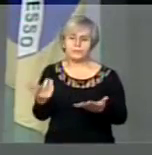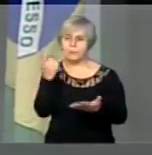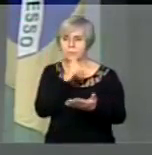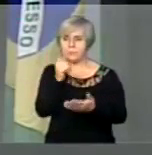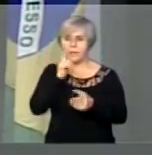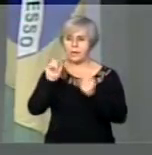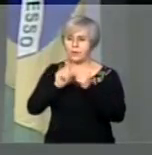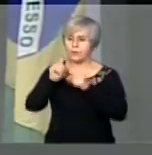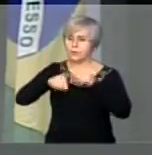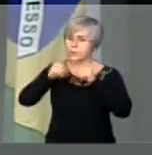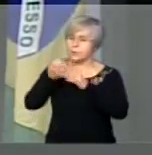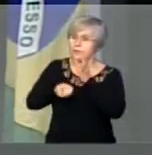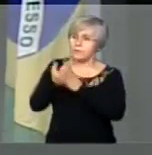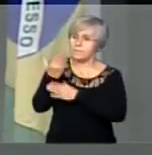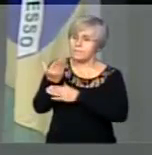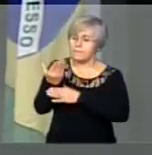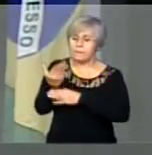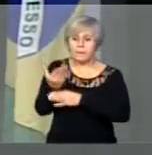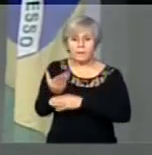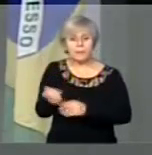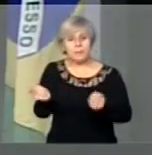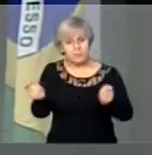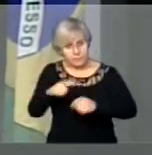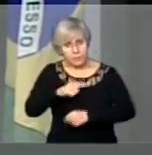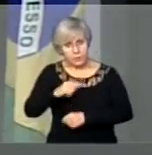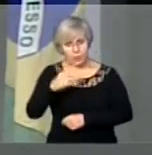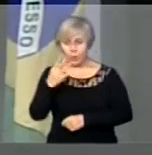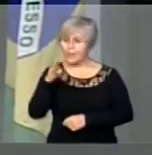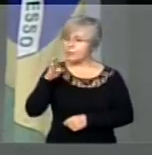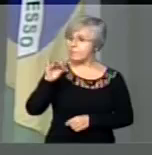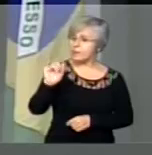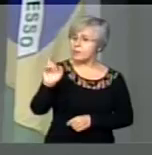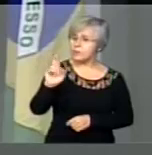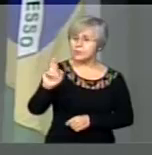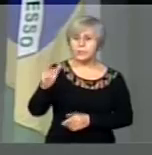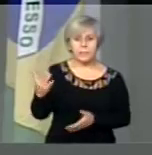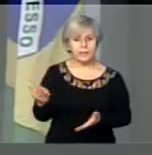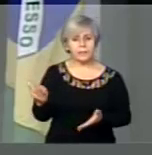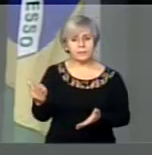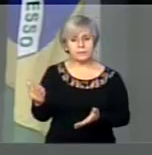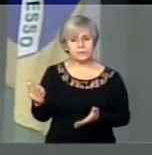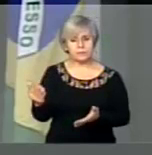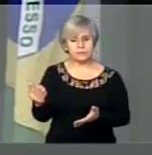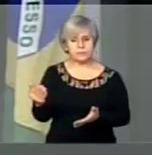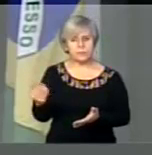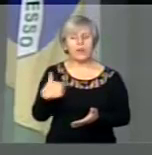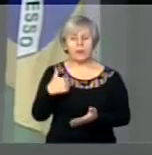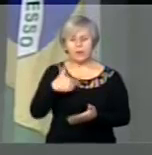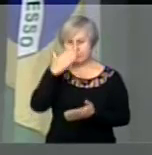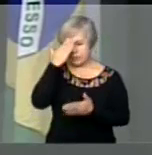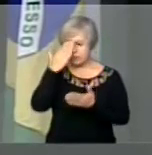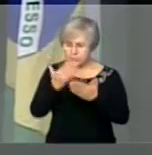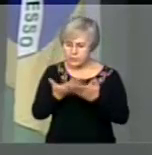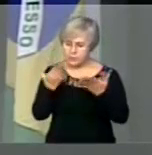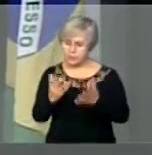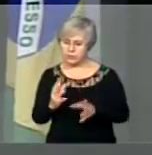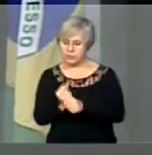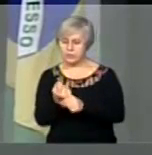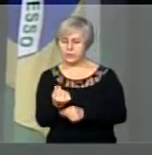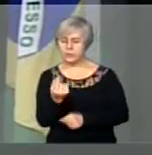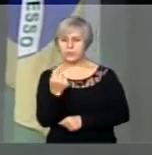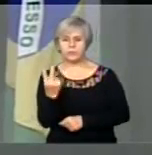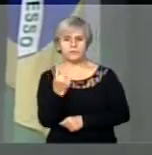produzir, que sejam 4 bilhões de reais. Tenho certeza que este valor é